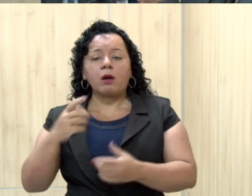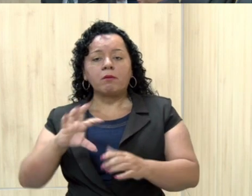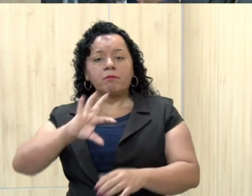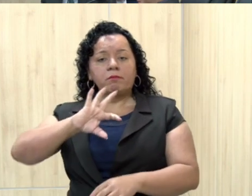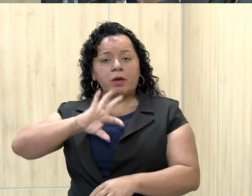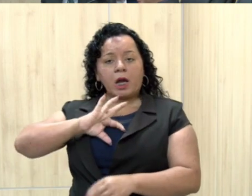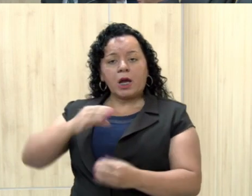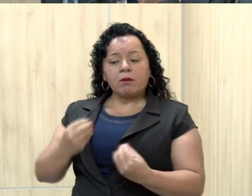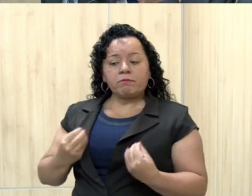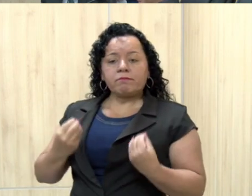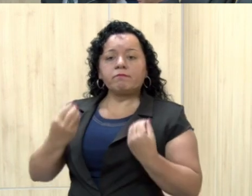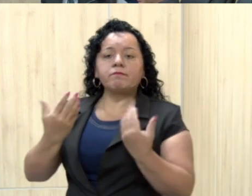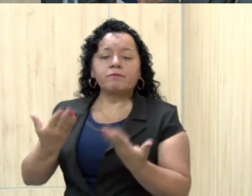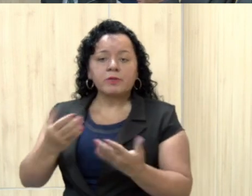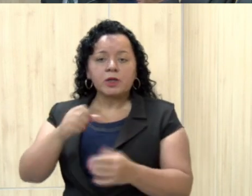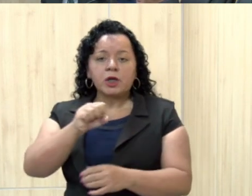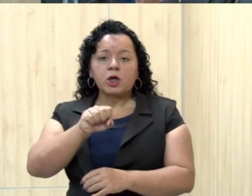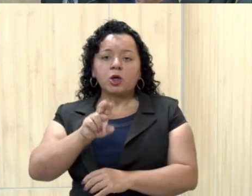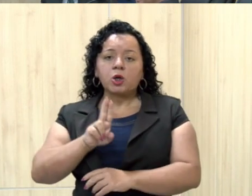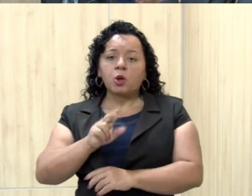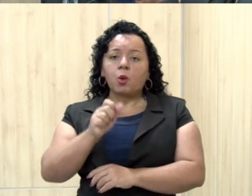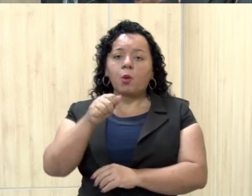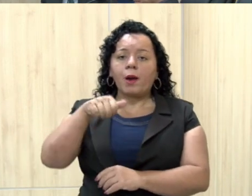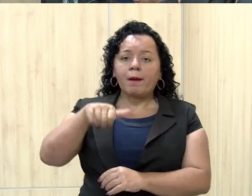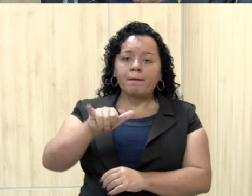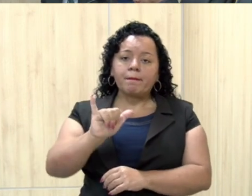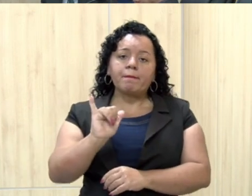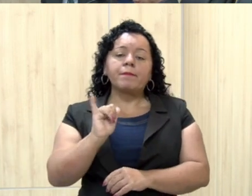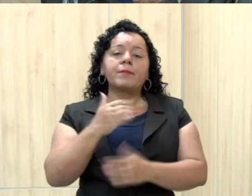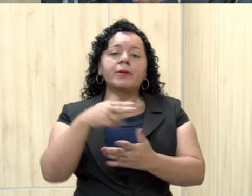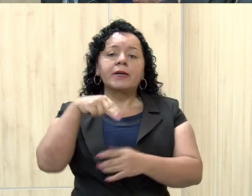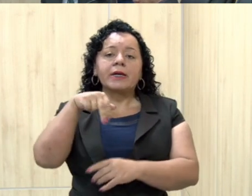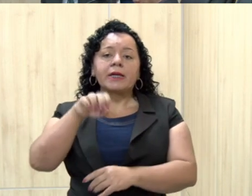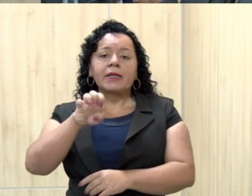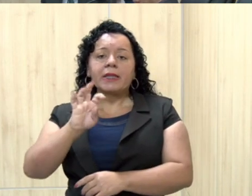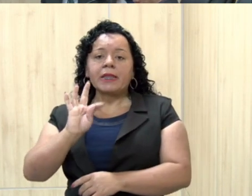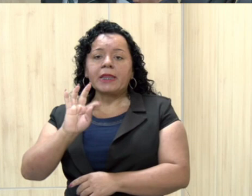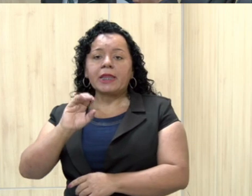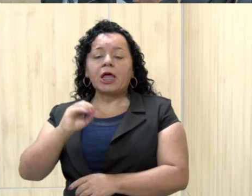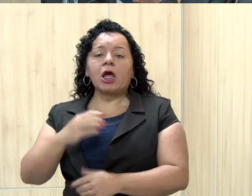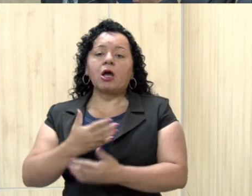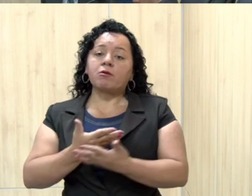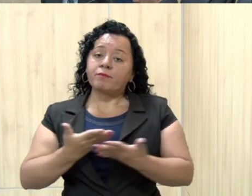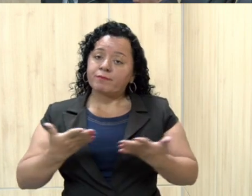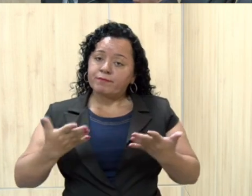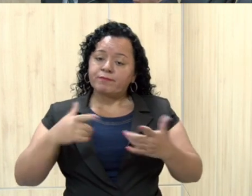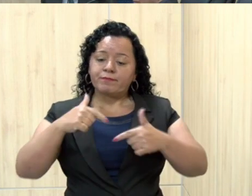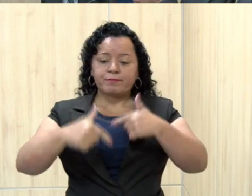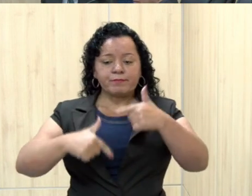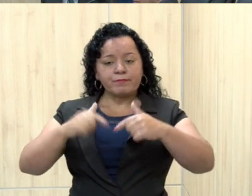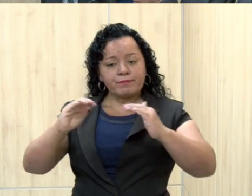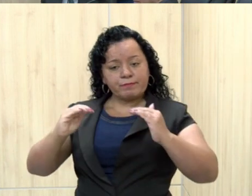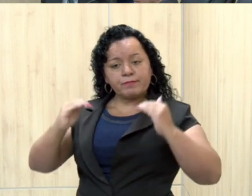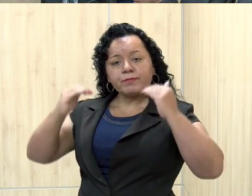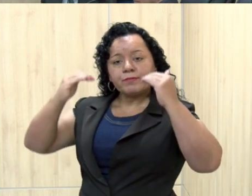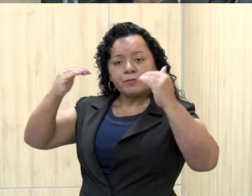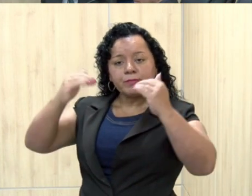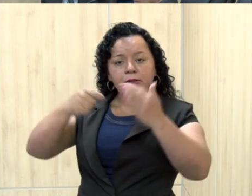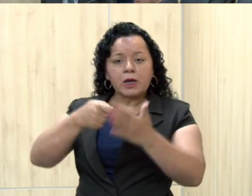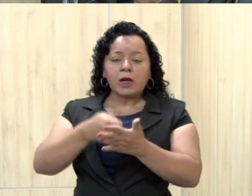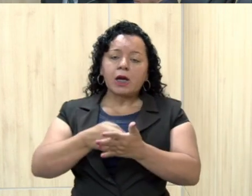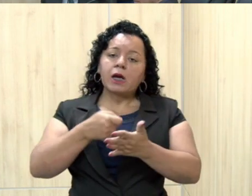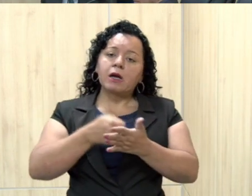polícia swami outro Barbosa Neto em reconhecimento relevância serviços prestado do Estado de Rondônia defesa do patrimônio público